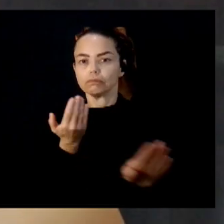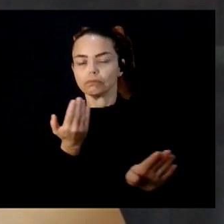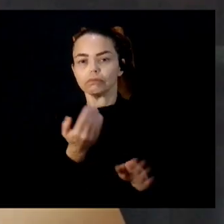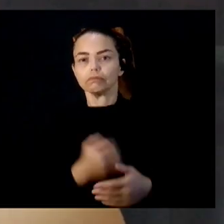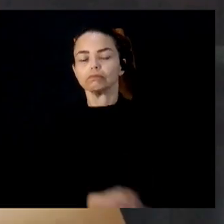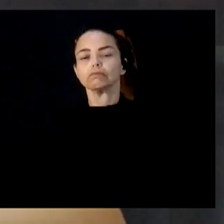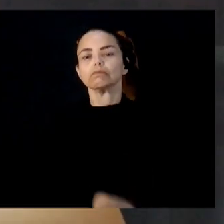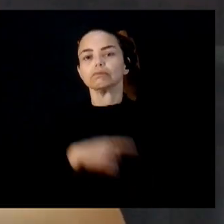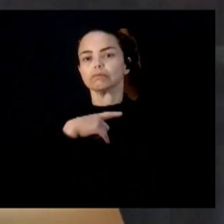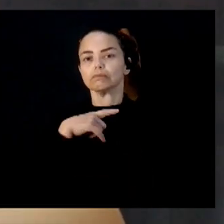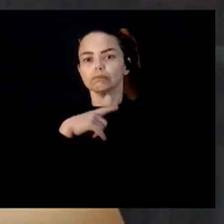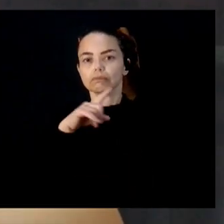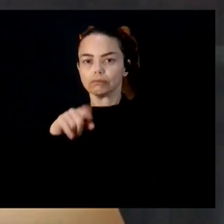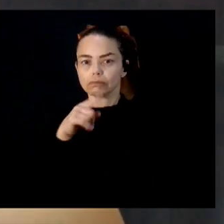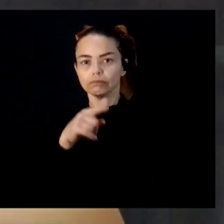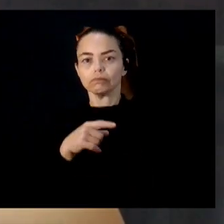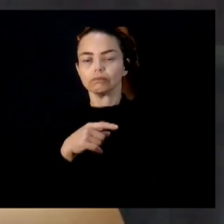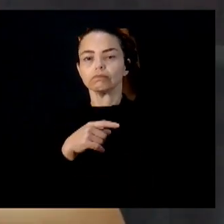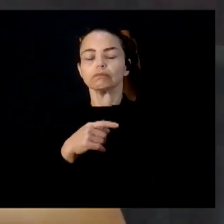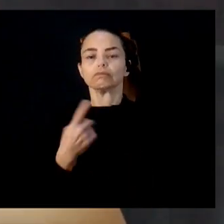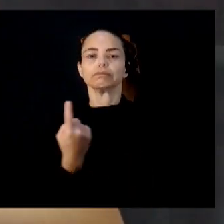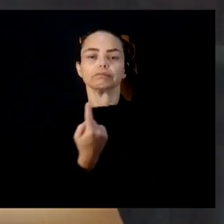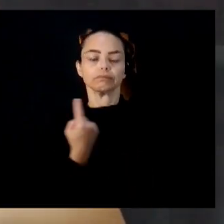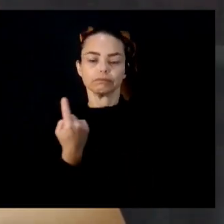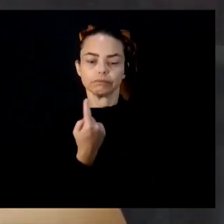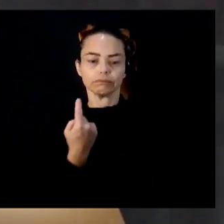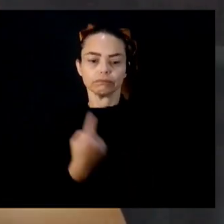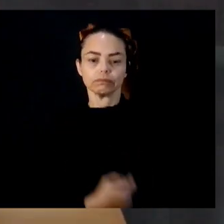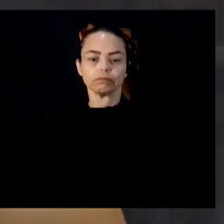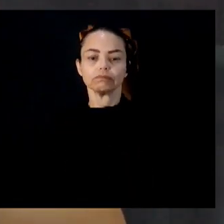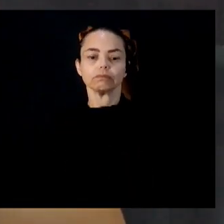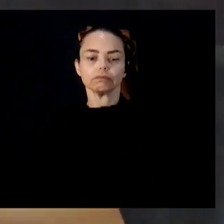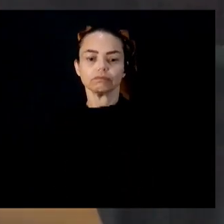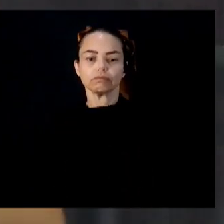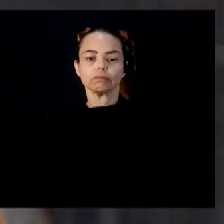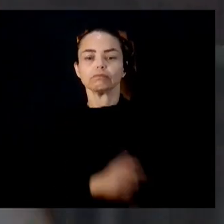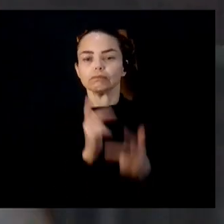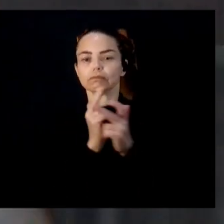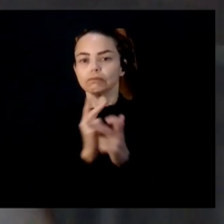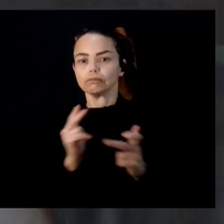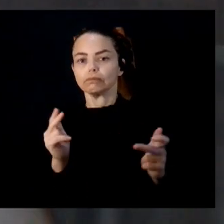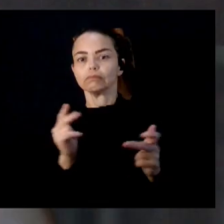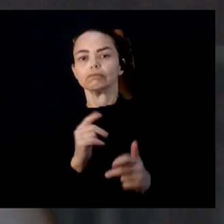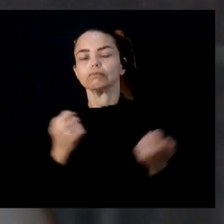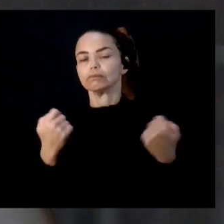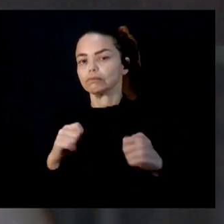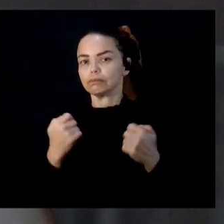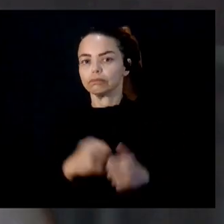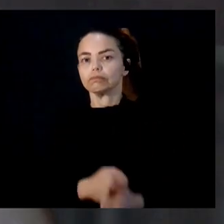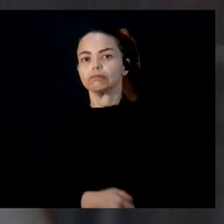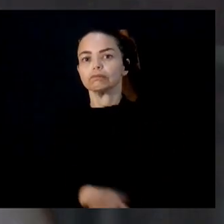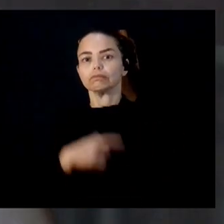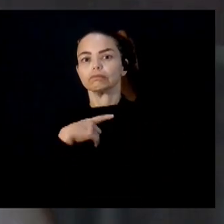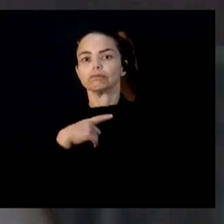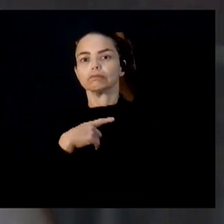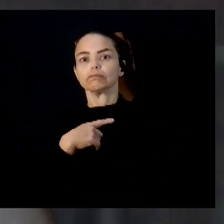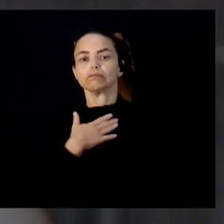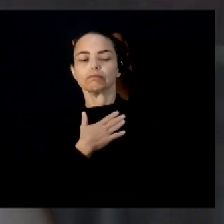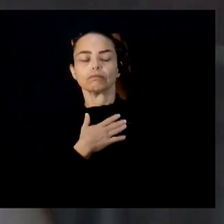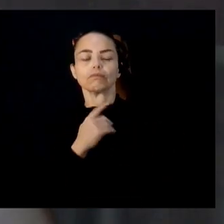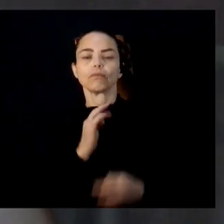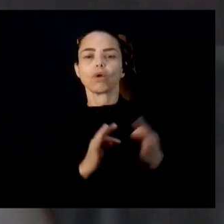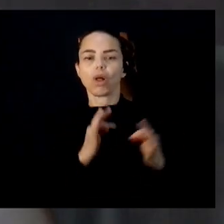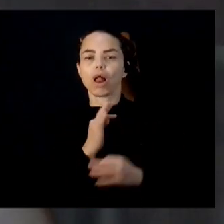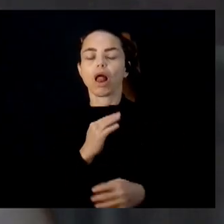um outro individual que é fazer coisas que não necessariamente a outra pessoa tem um prazer, por exemplo, uma prática